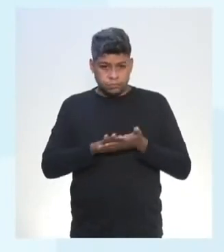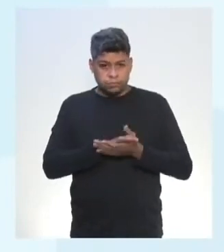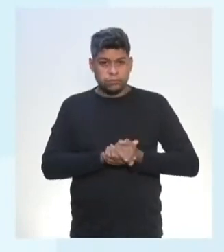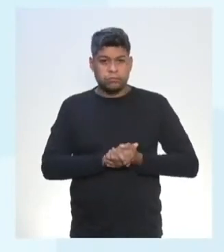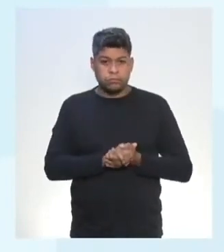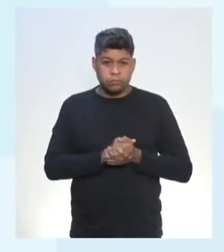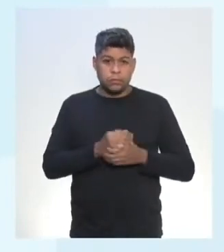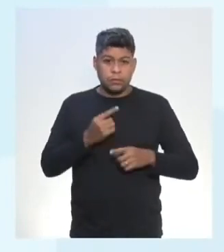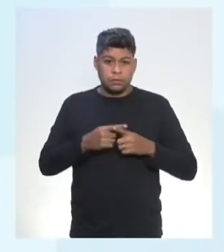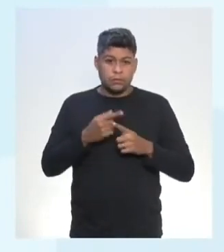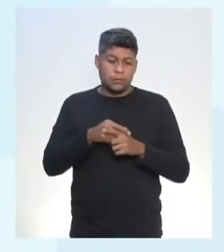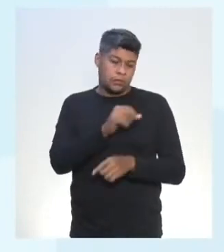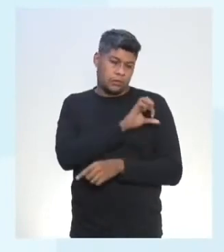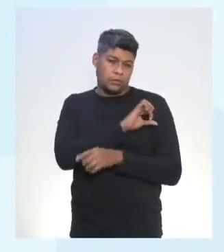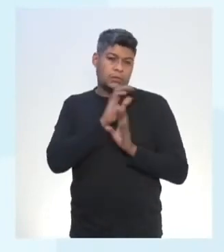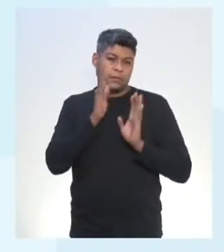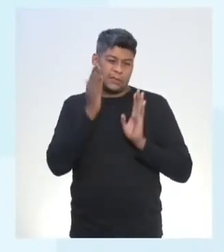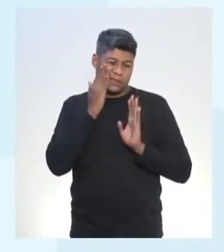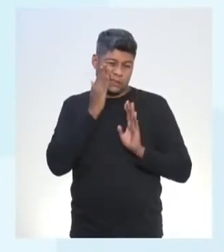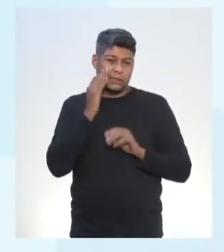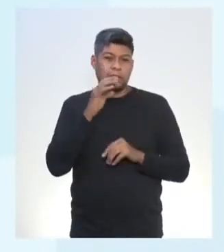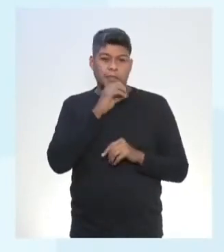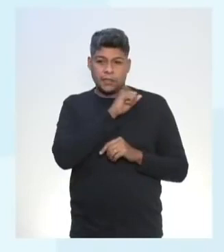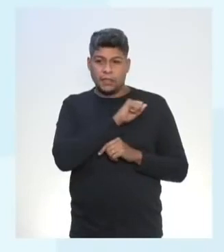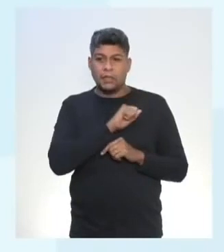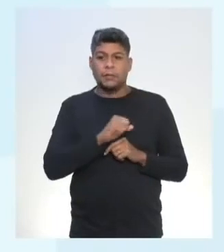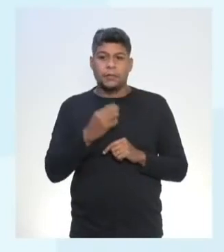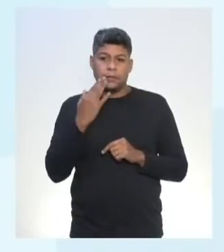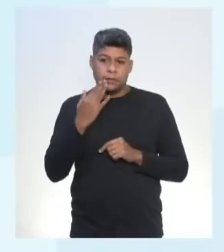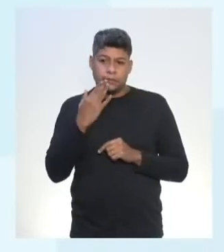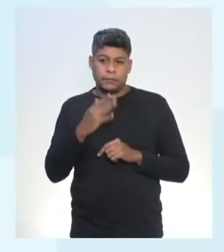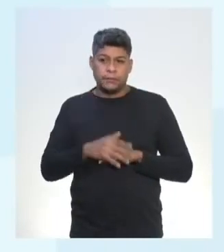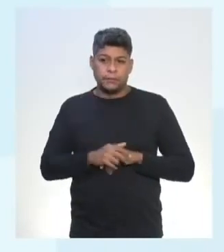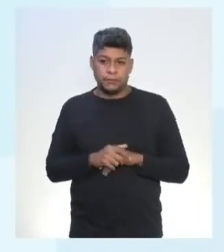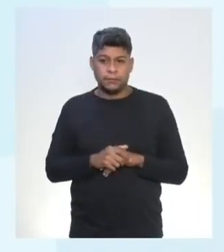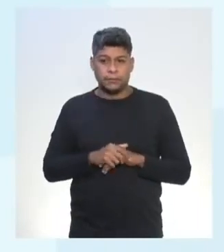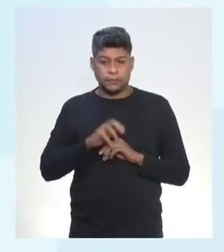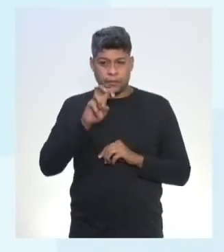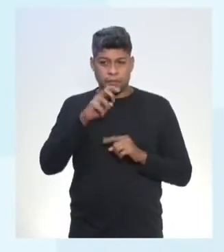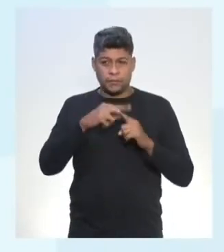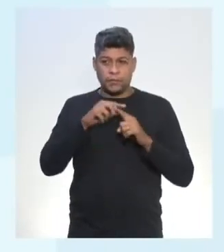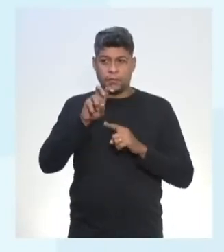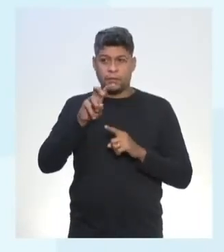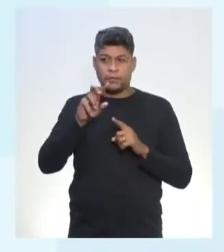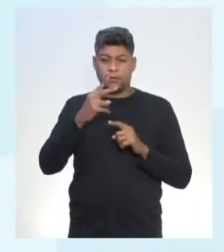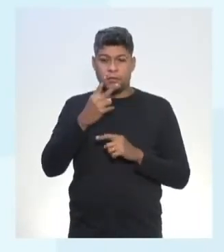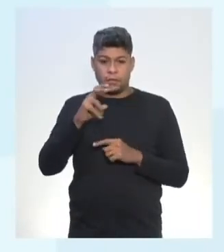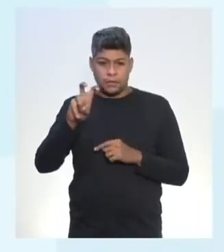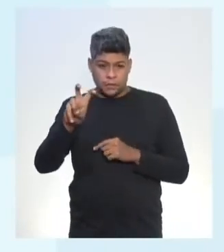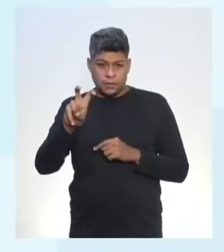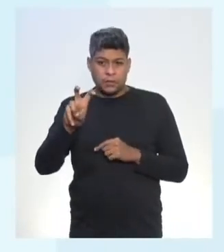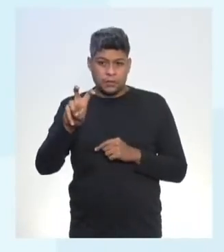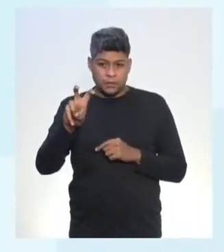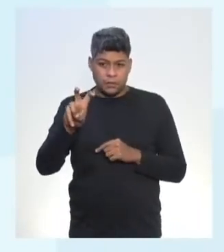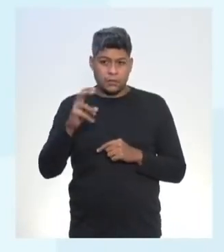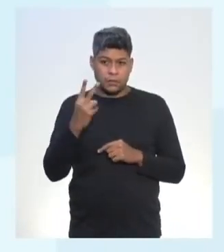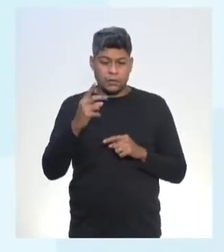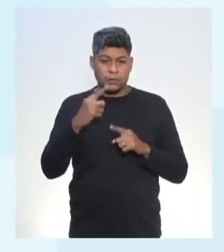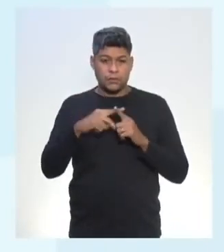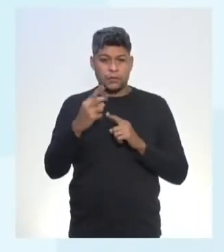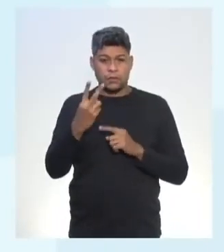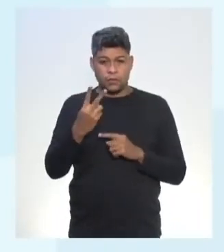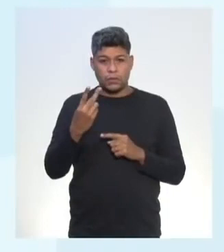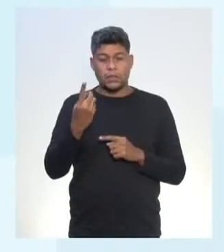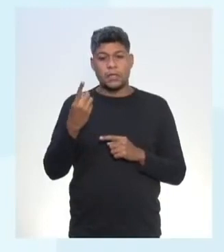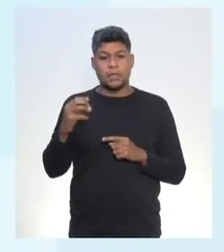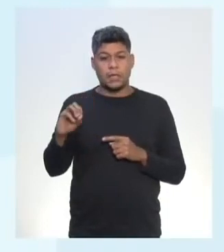raça, porque aluno de 9º ano já sabe fazer isso aí rapidinho, né? Com o pé nas costas. 5 vezes 5, 25, ó. 5 vezes 2 costumava